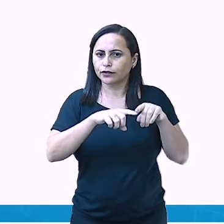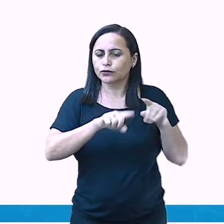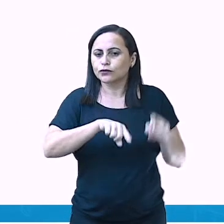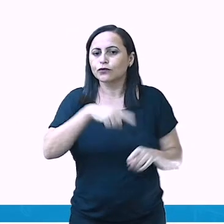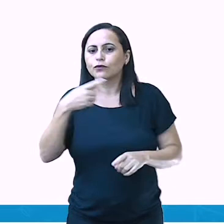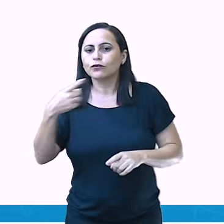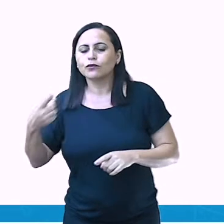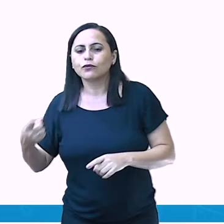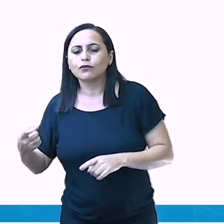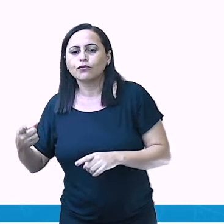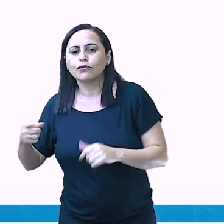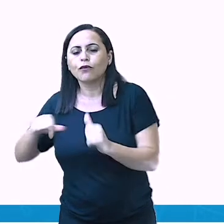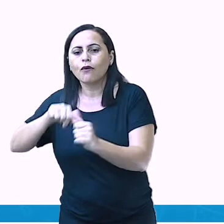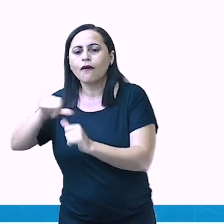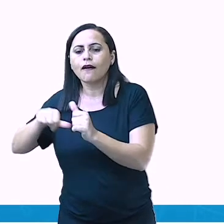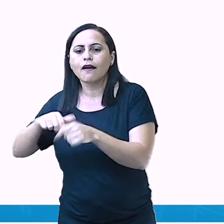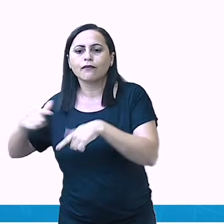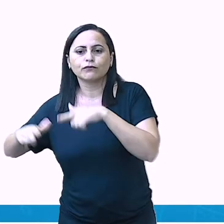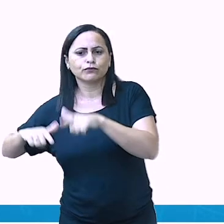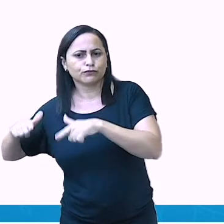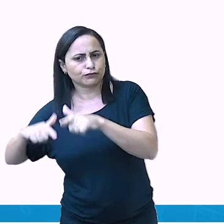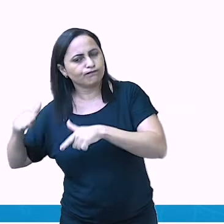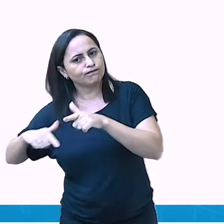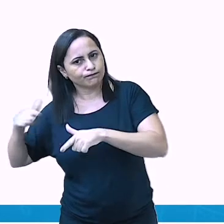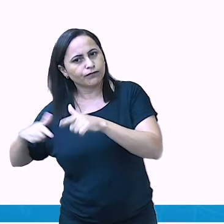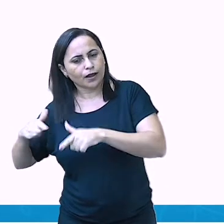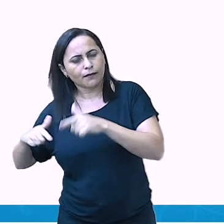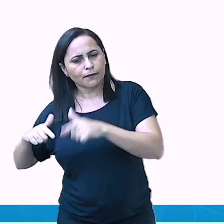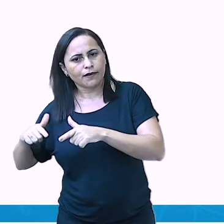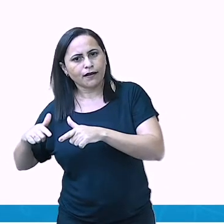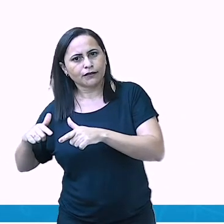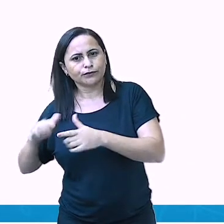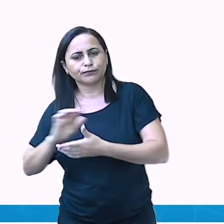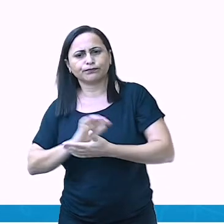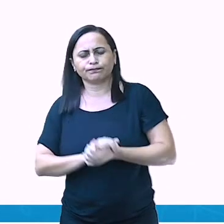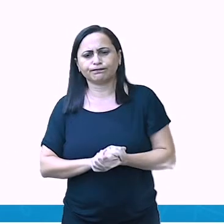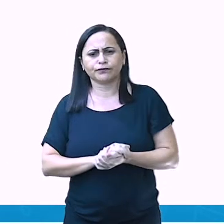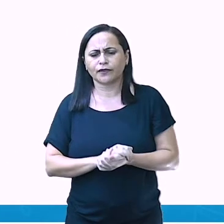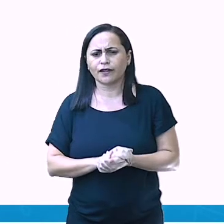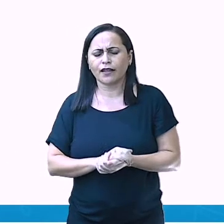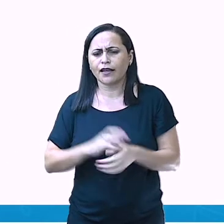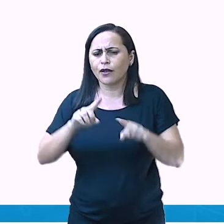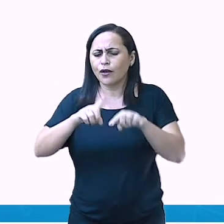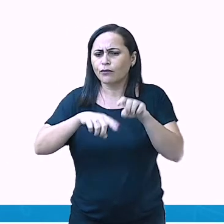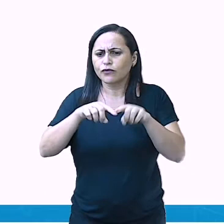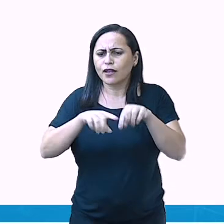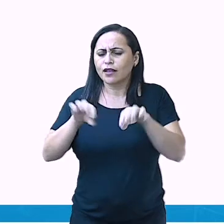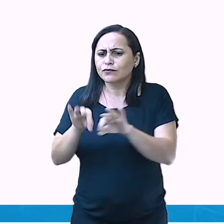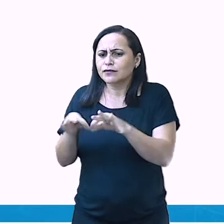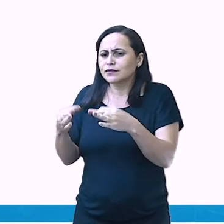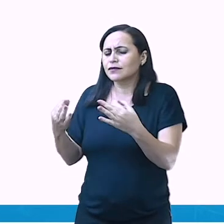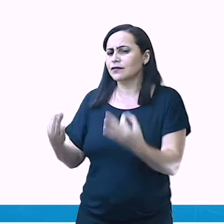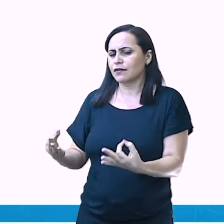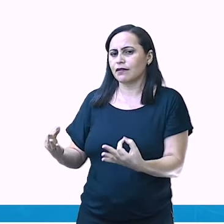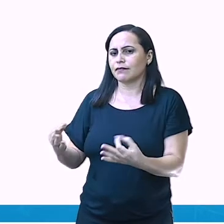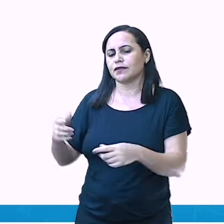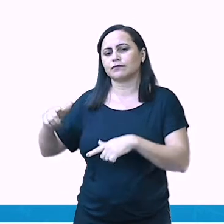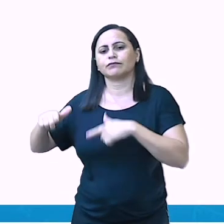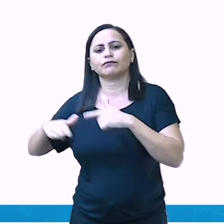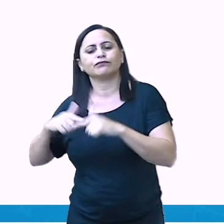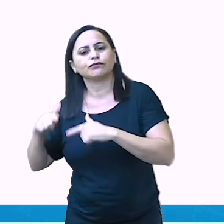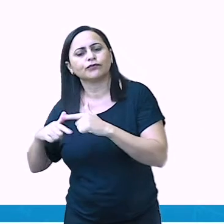eles foram explorados, né? Então, eles trocavam coisas simples pelo trabalho dos indígenas. Então,